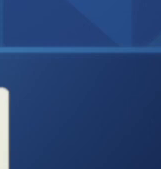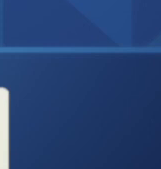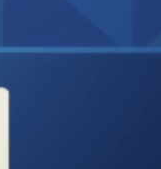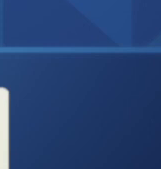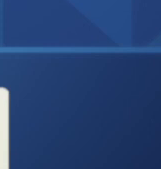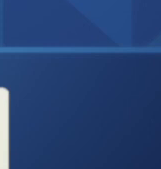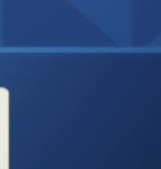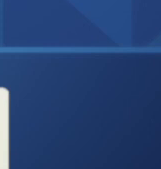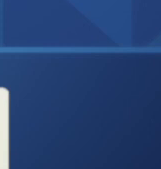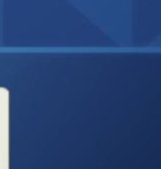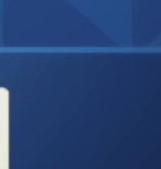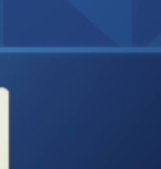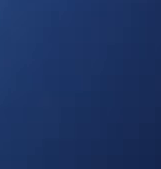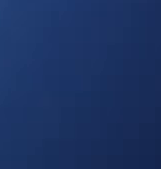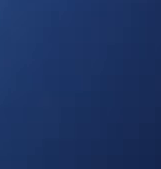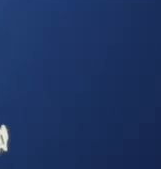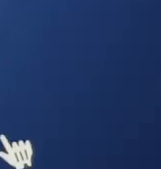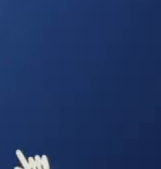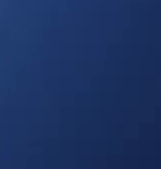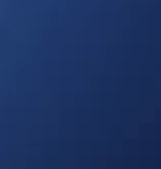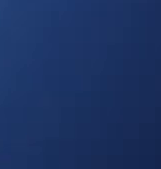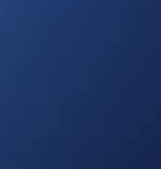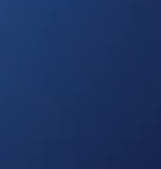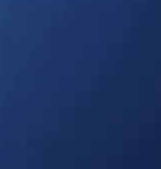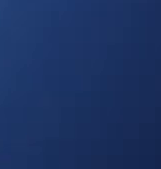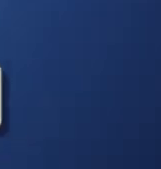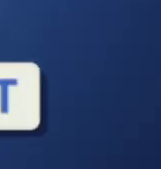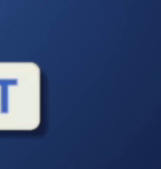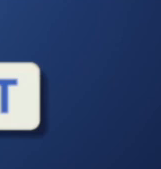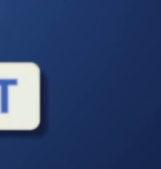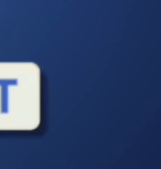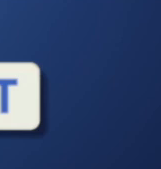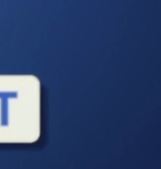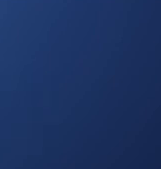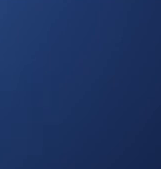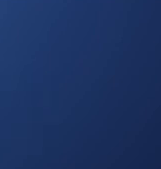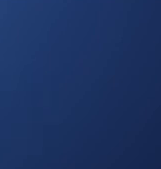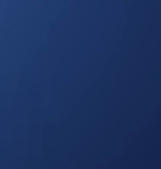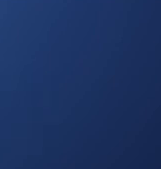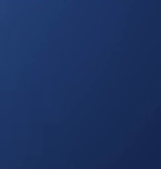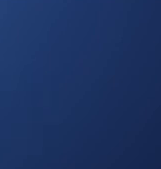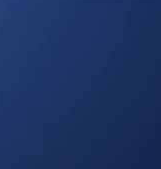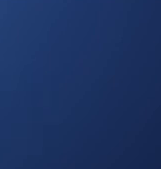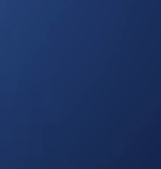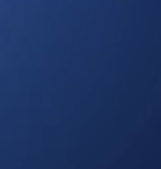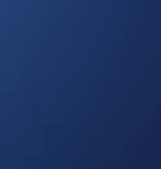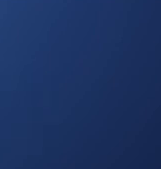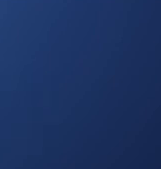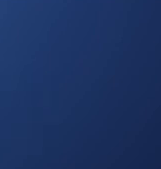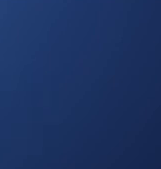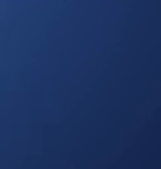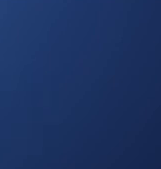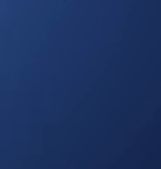no factuais que talua inscreva. No hanehan butan notificação, podi fo comentari no fai tutan, ba media selu.